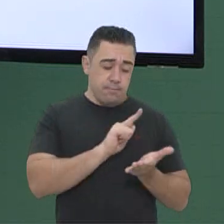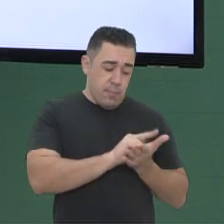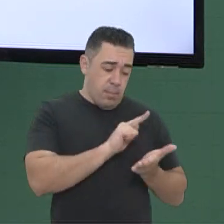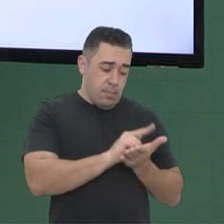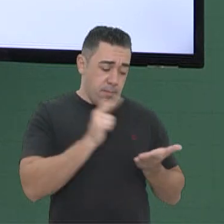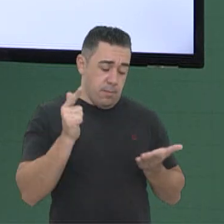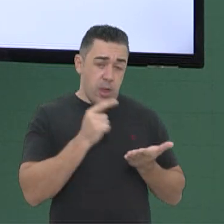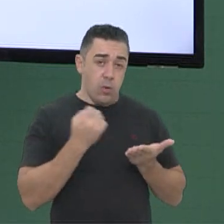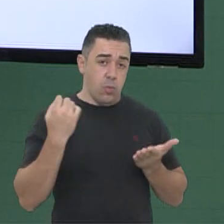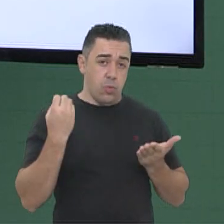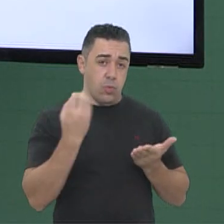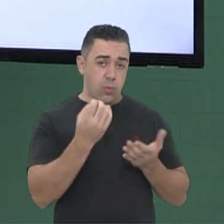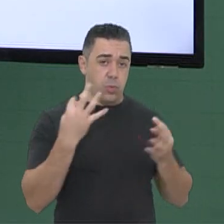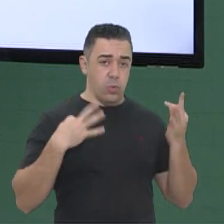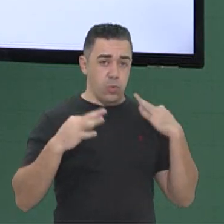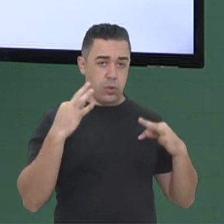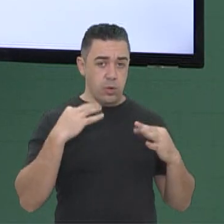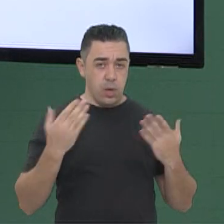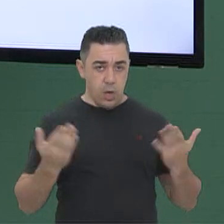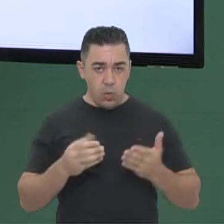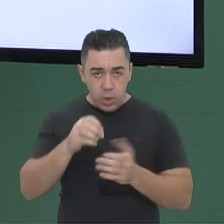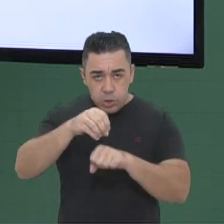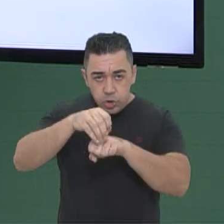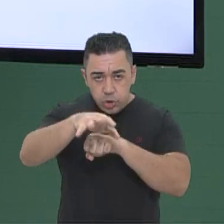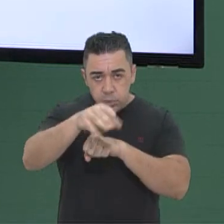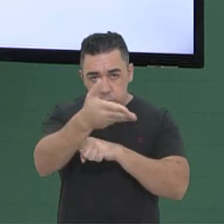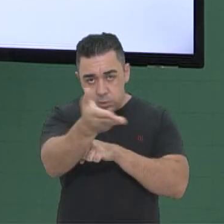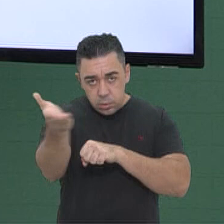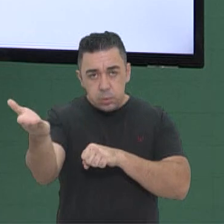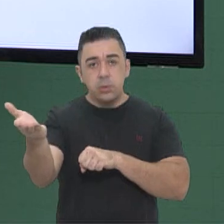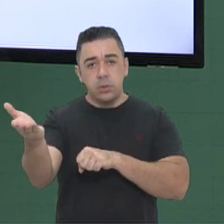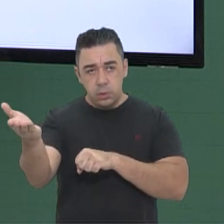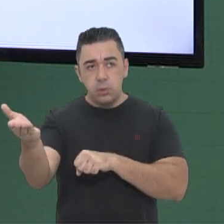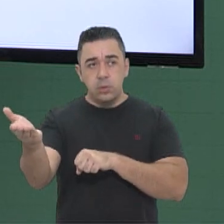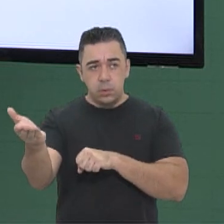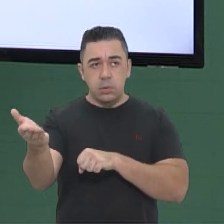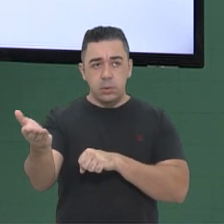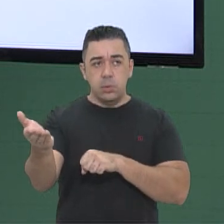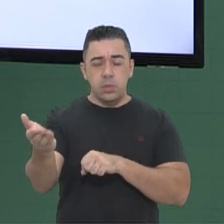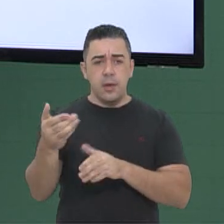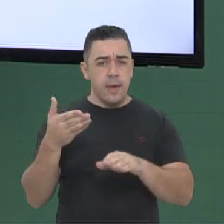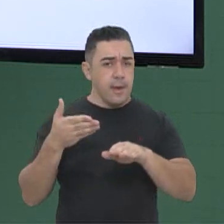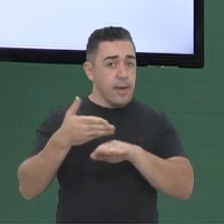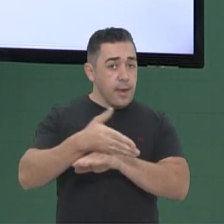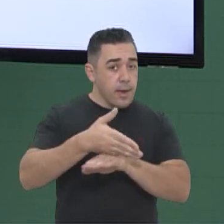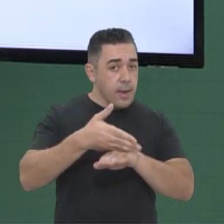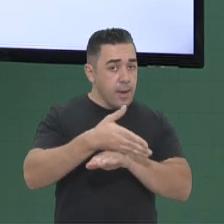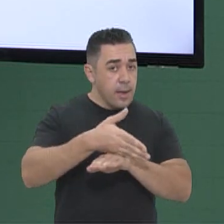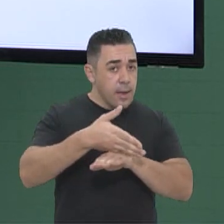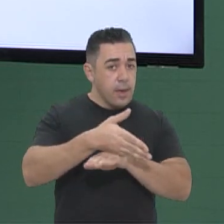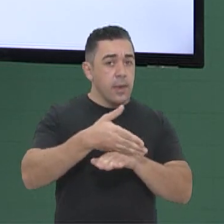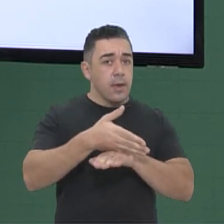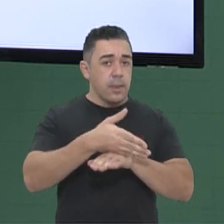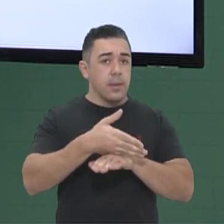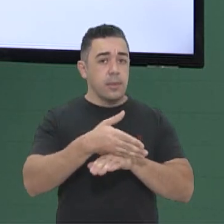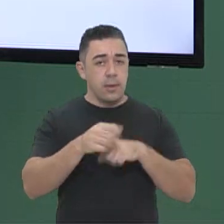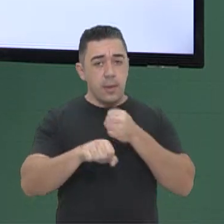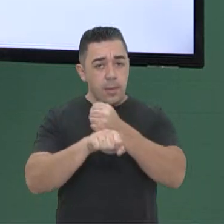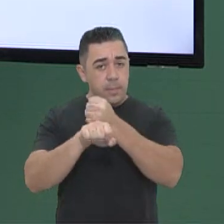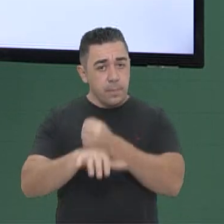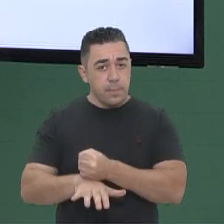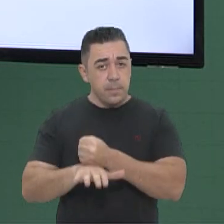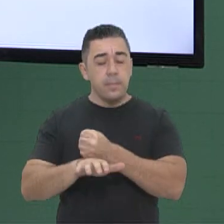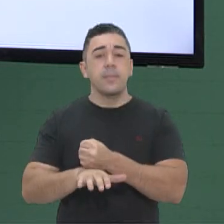turístico, ok? Deixo algumas dicas para vocês aí acessarem o aplicativo